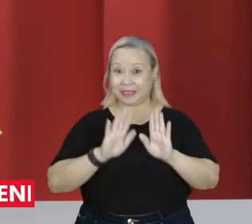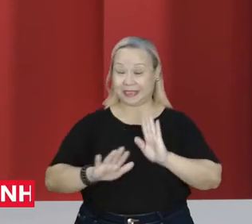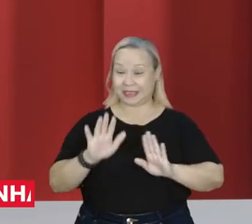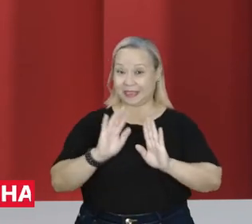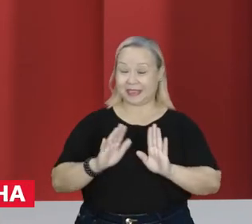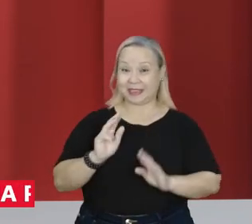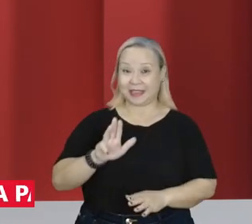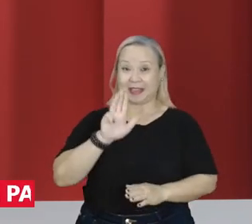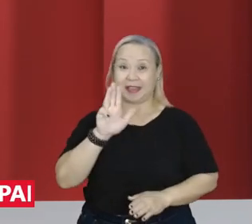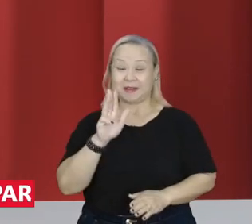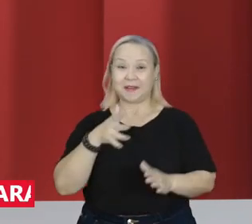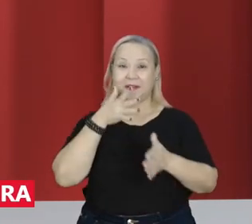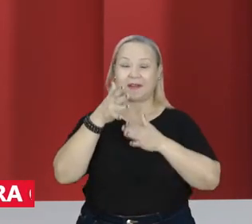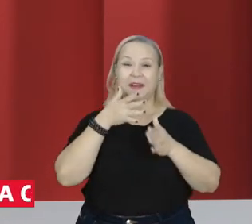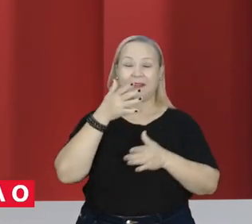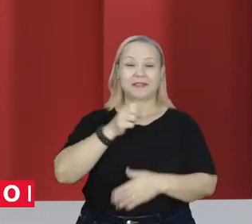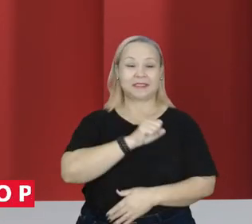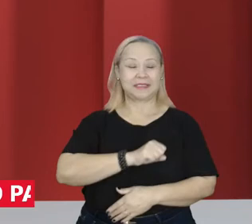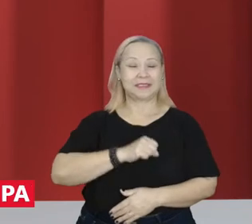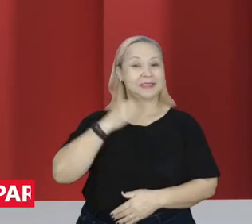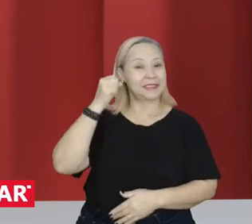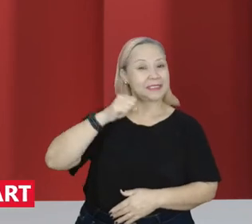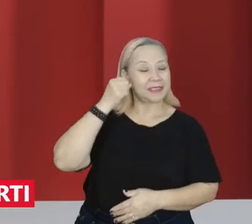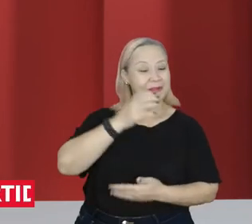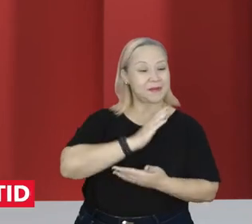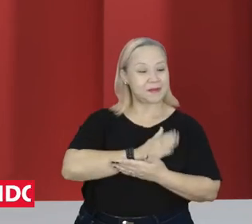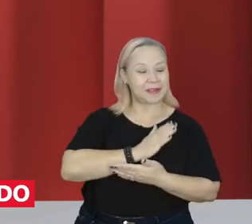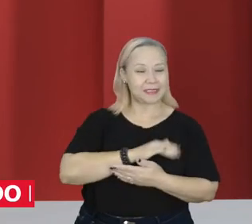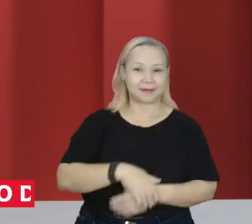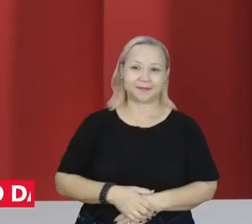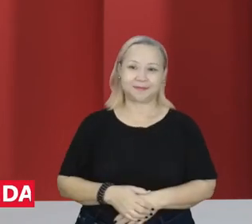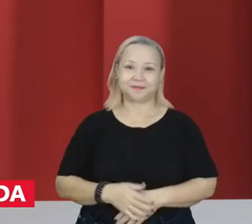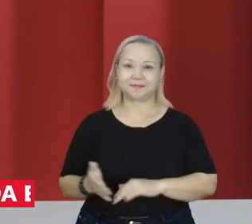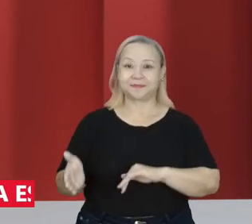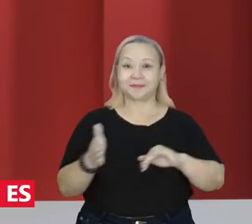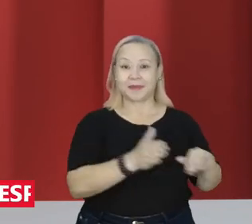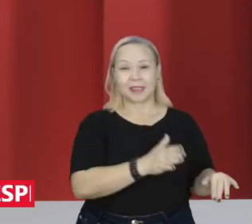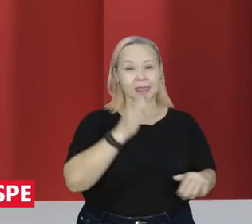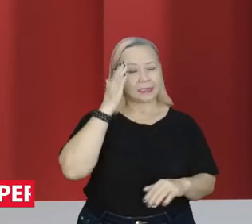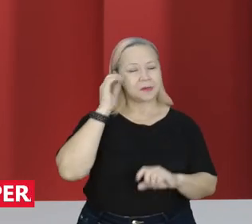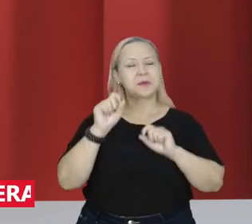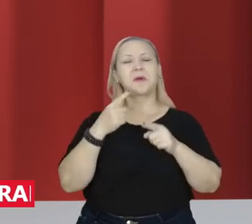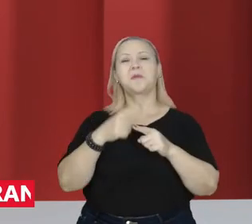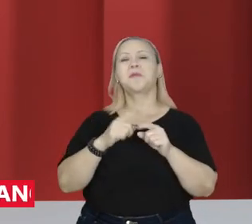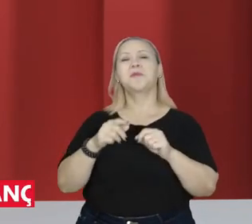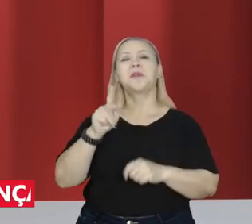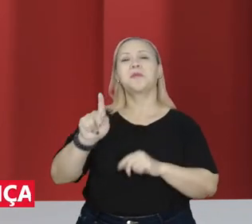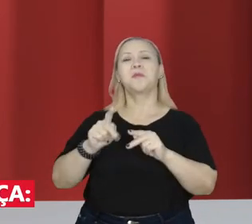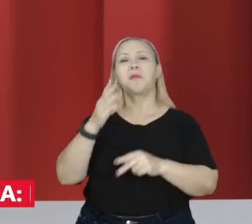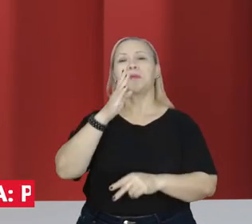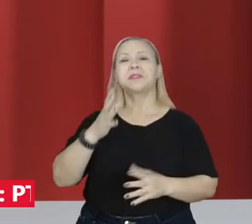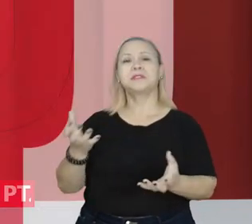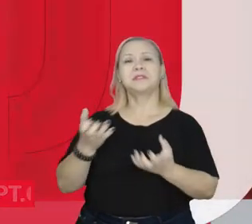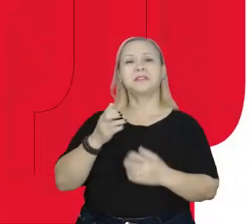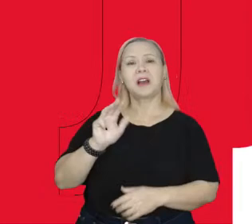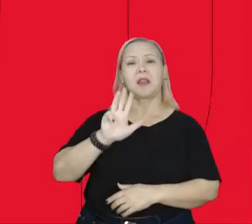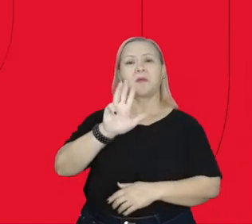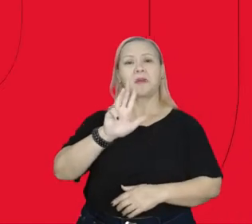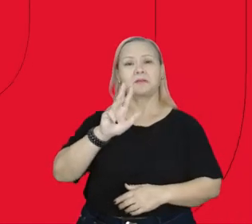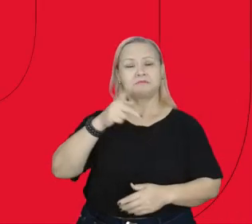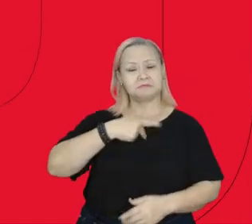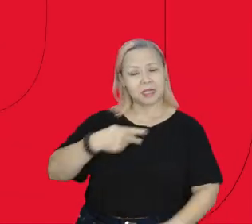vamos saber agora por que que o povo brasileiro quer Lula presidente de novo.